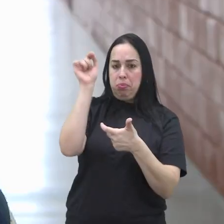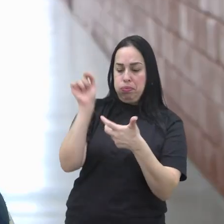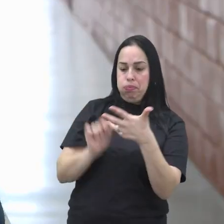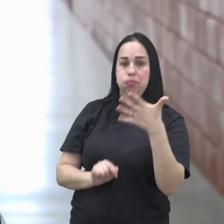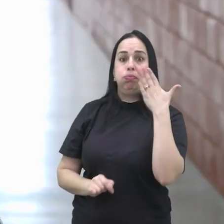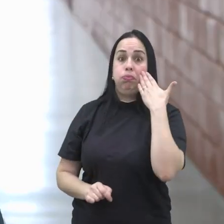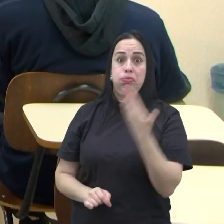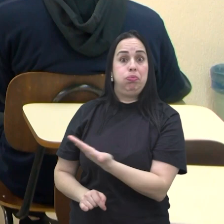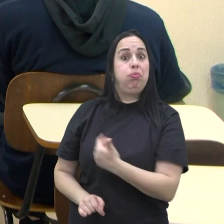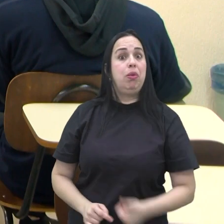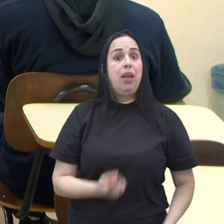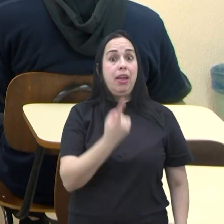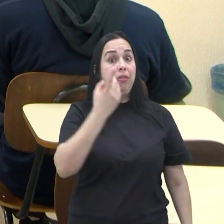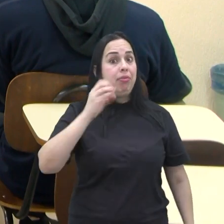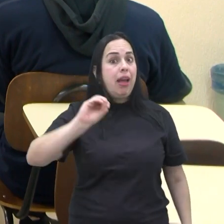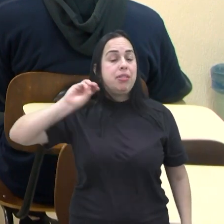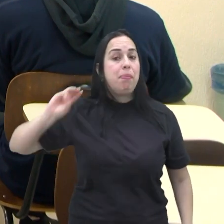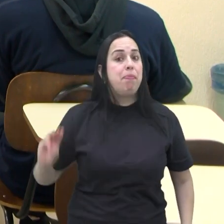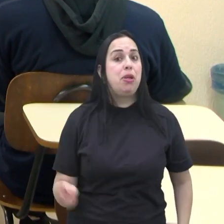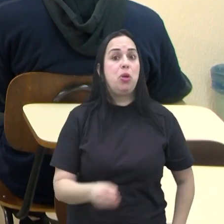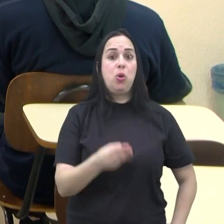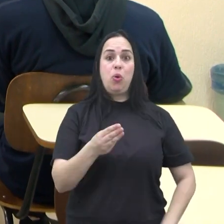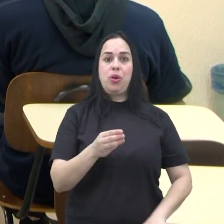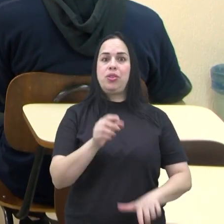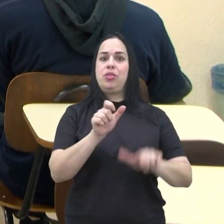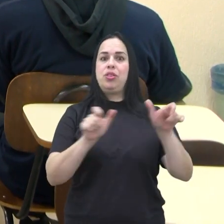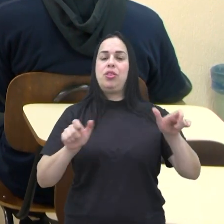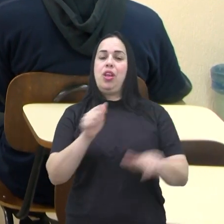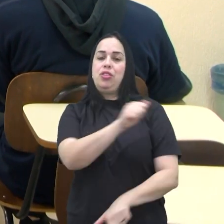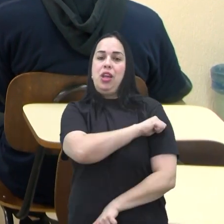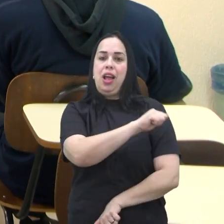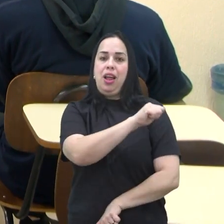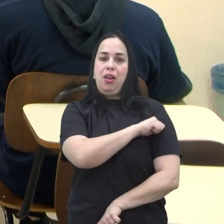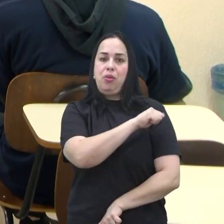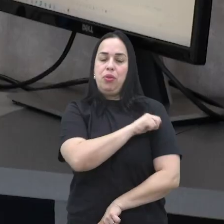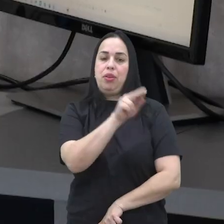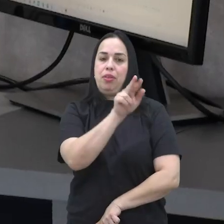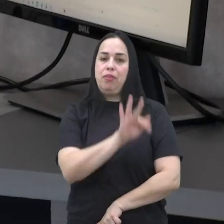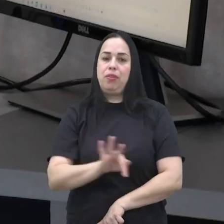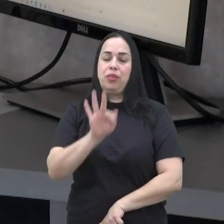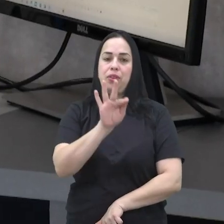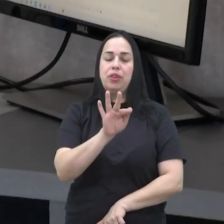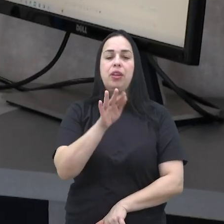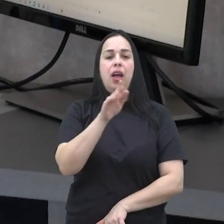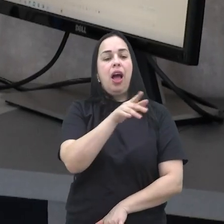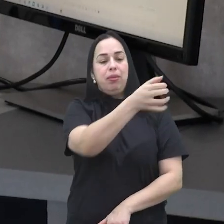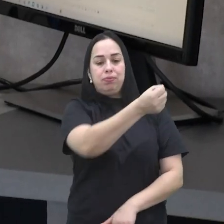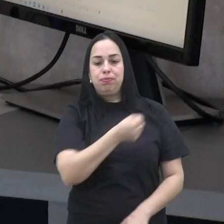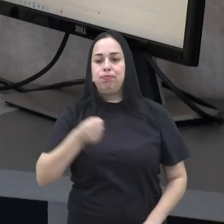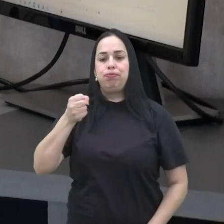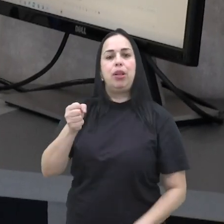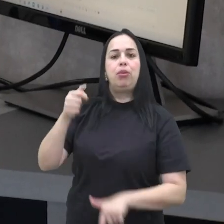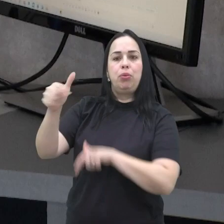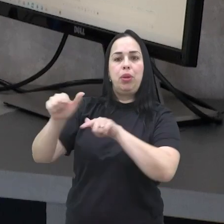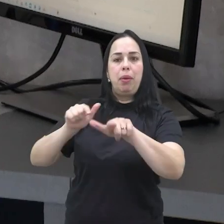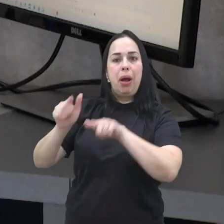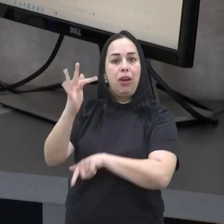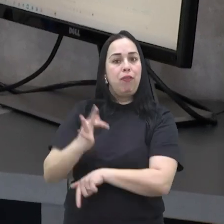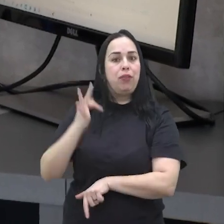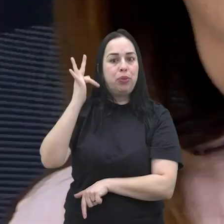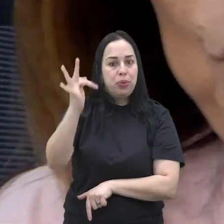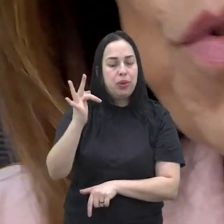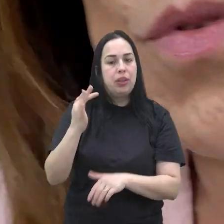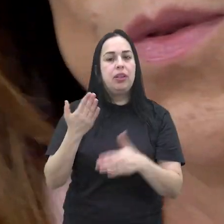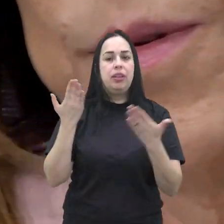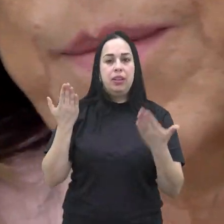Sara, o João e os quase 10 milhões de universitários brasileiros representam o futuro do mercado profissional no